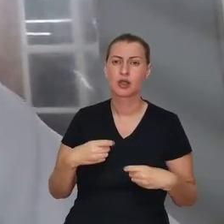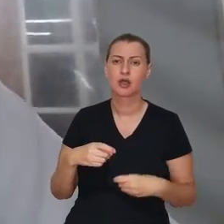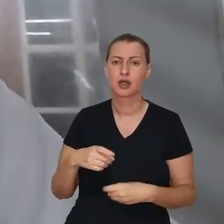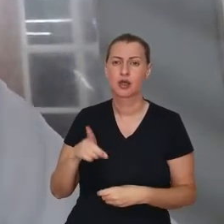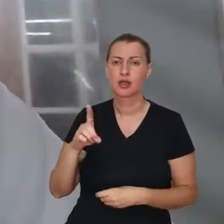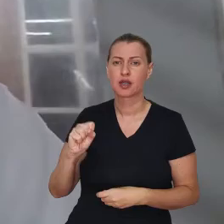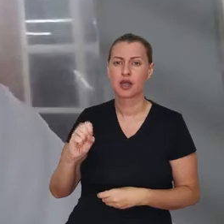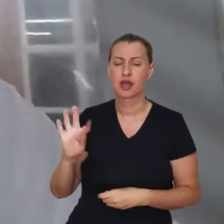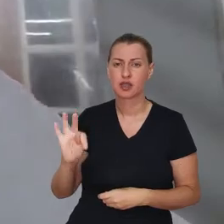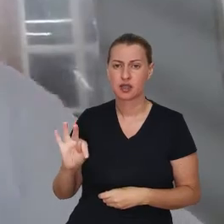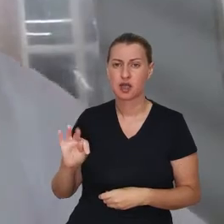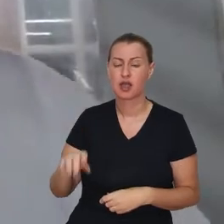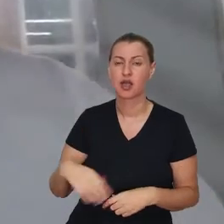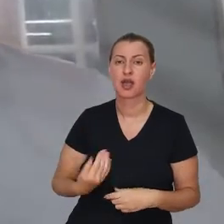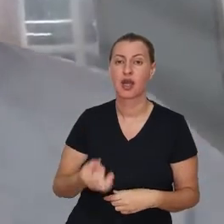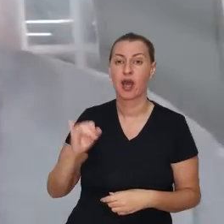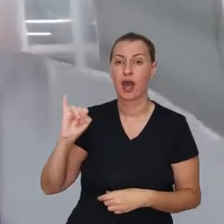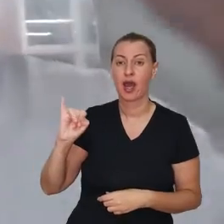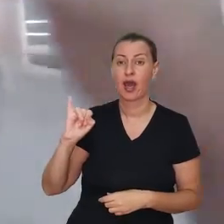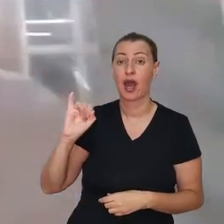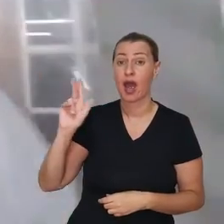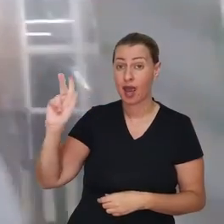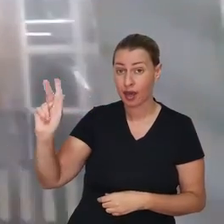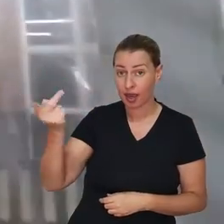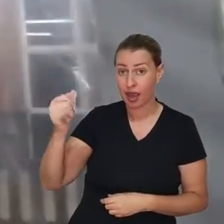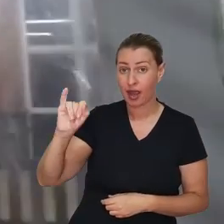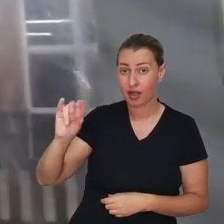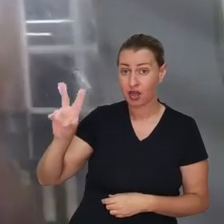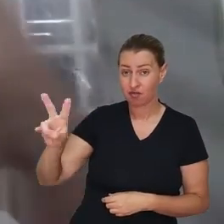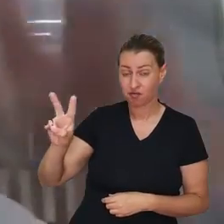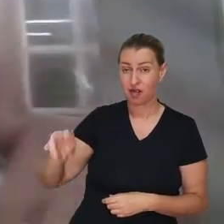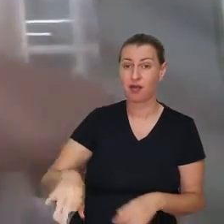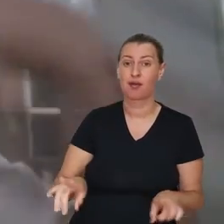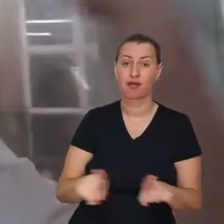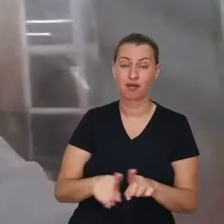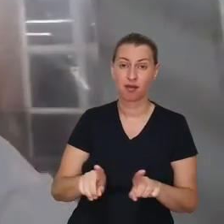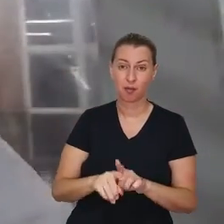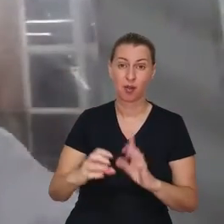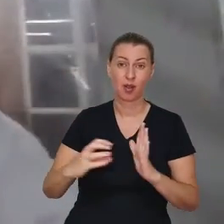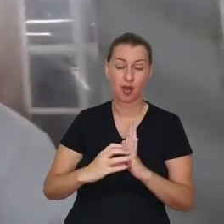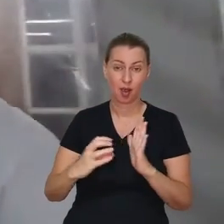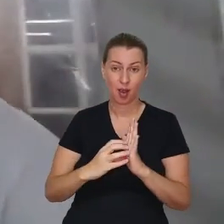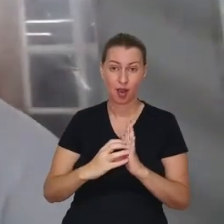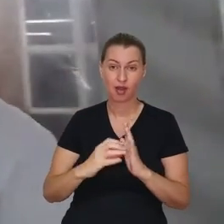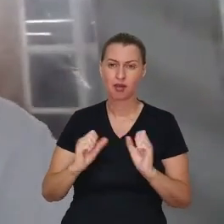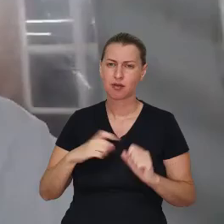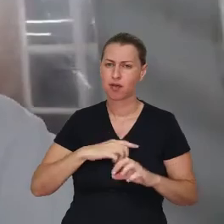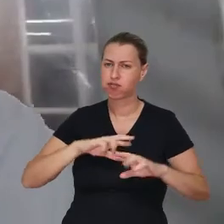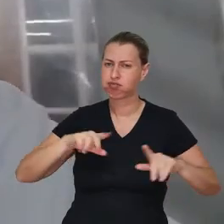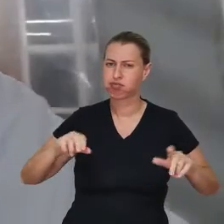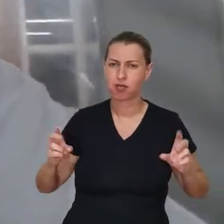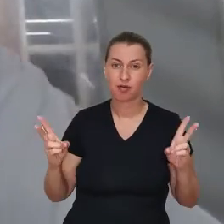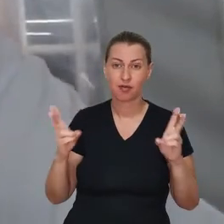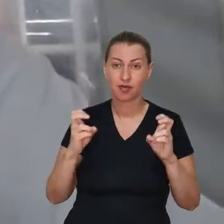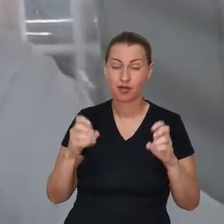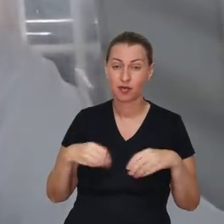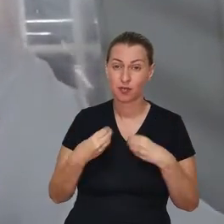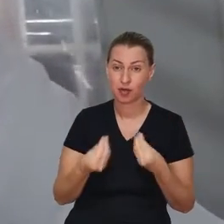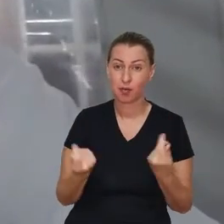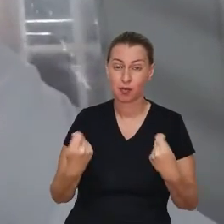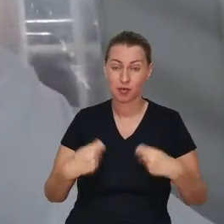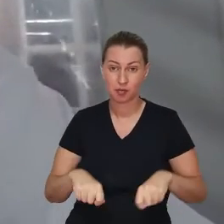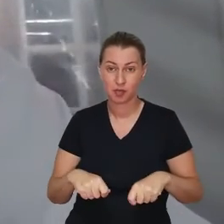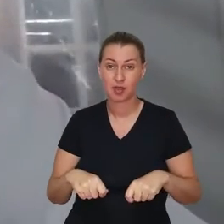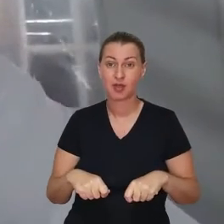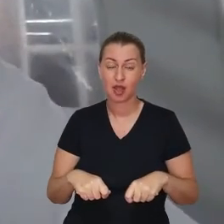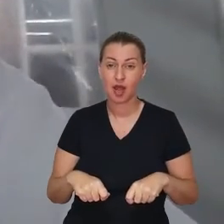STs, HIV, AIDS. Nós vamos trazer no regulamento todas as possibilidades de temáticas envolvendo para vocês